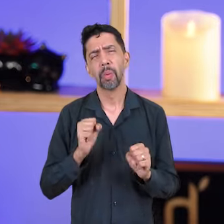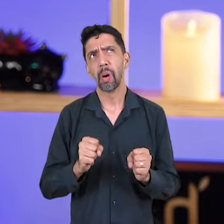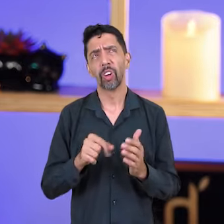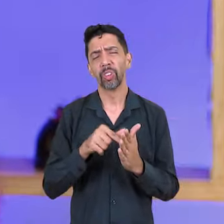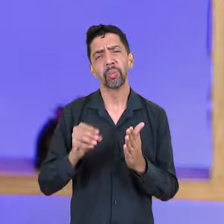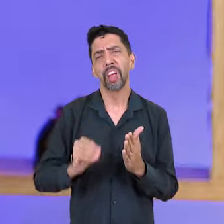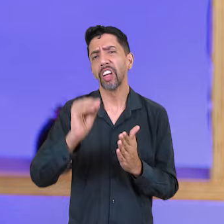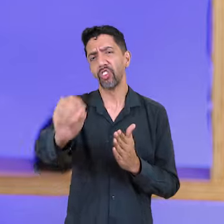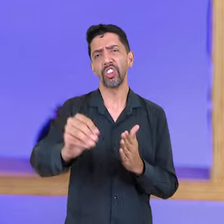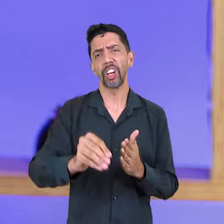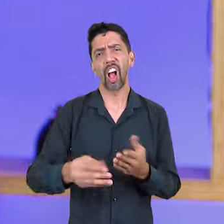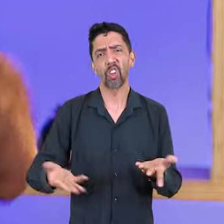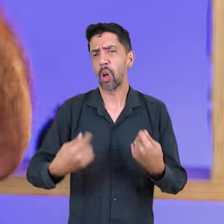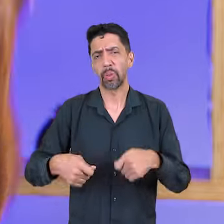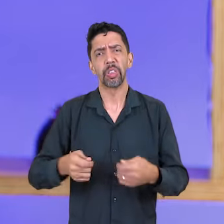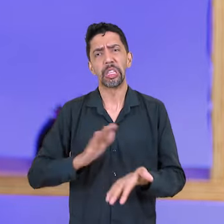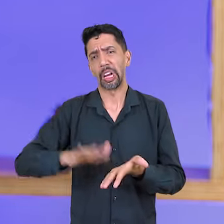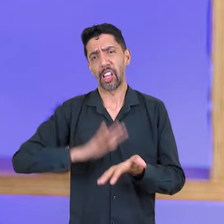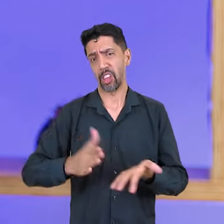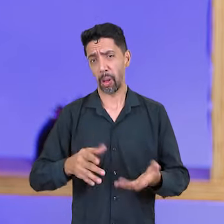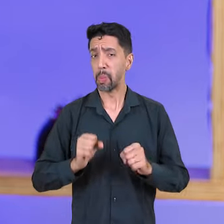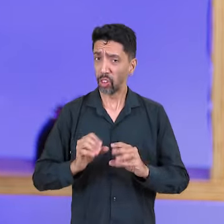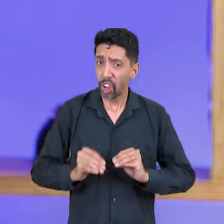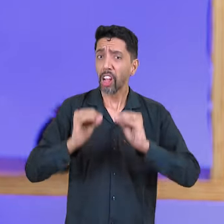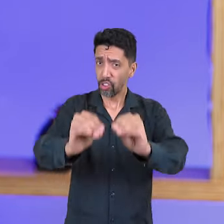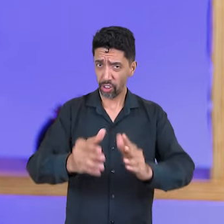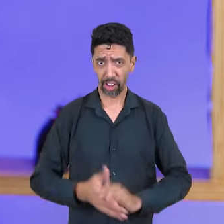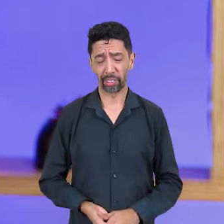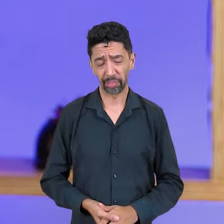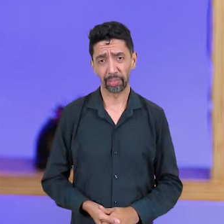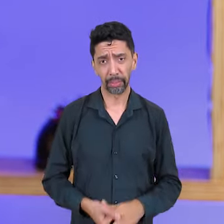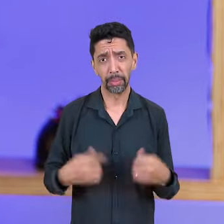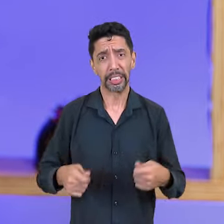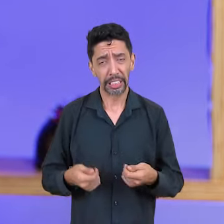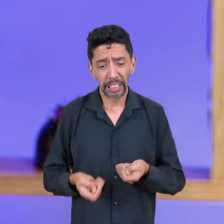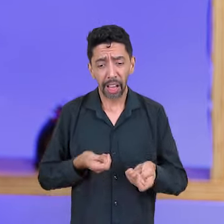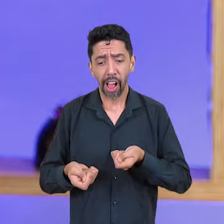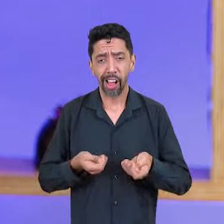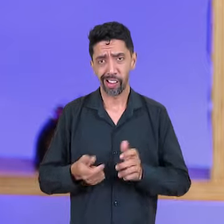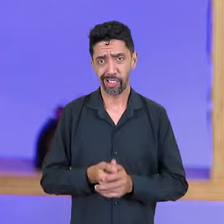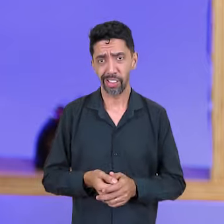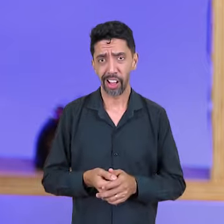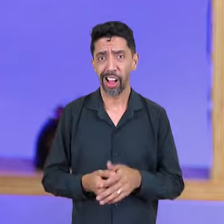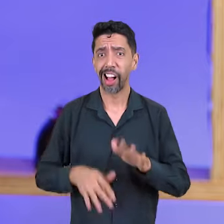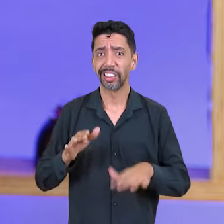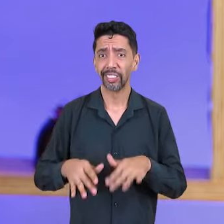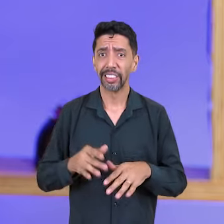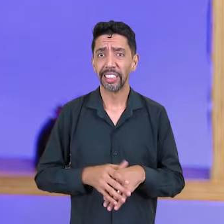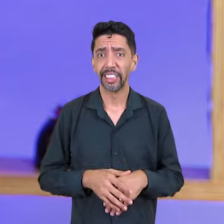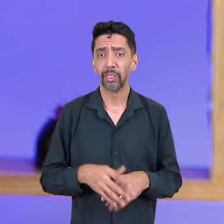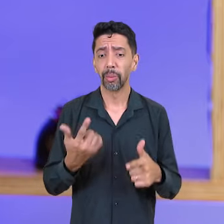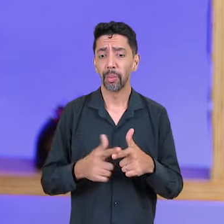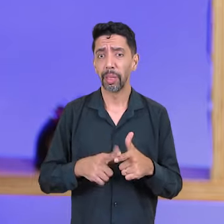para depois. Nós temos muitos gastos em excessos dentro de nossas casas e nós precisamos combater às vezes a